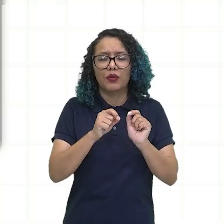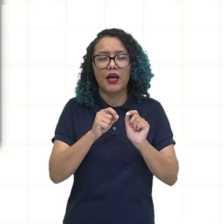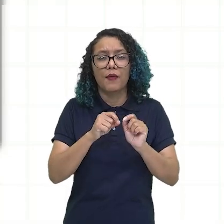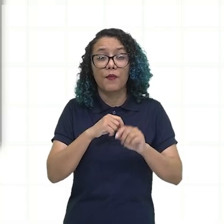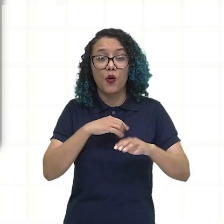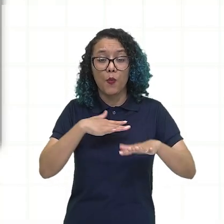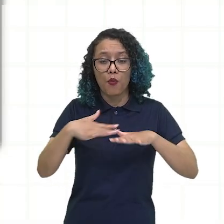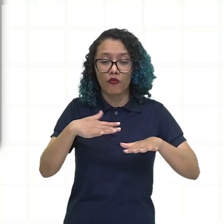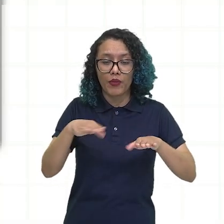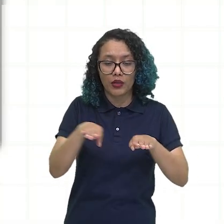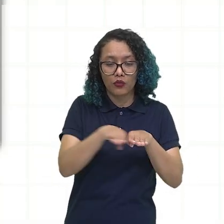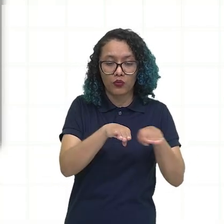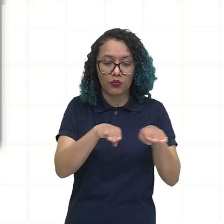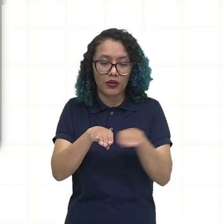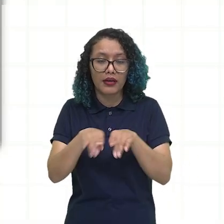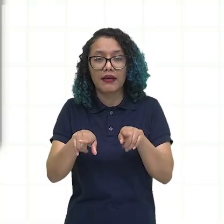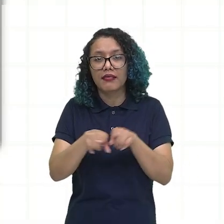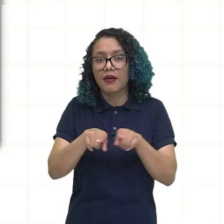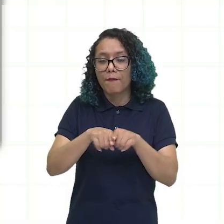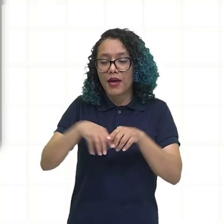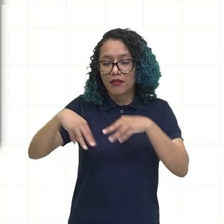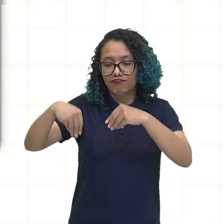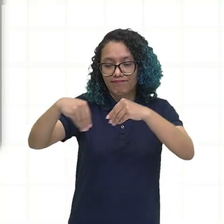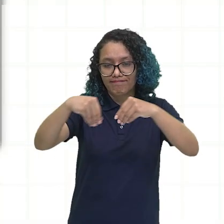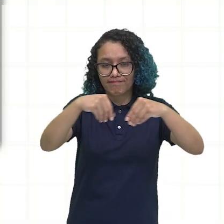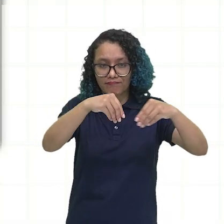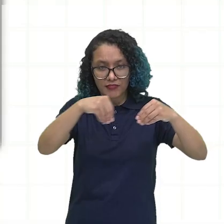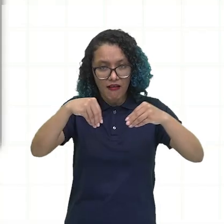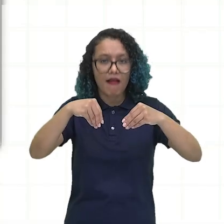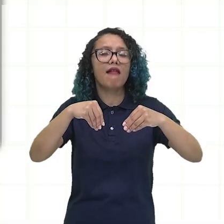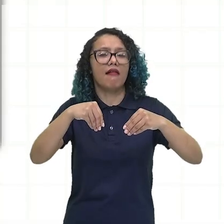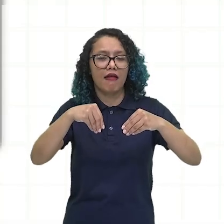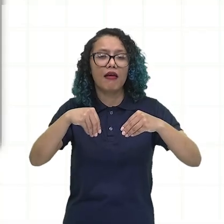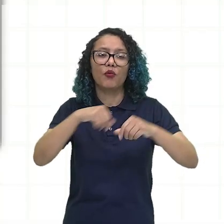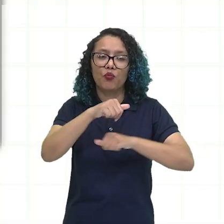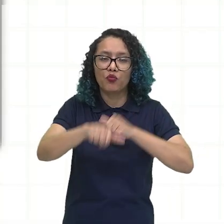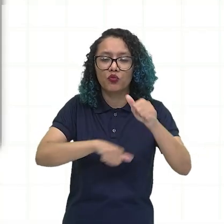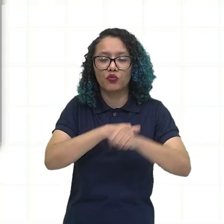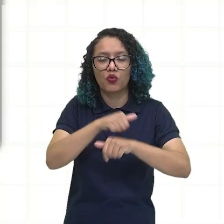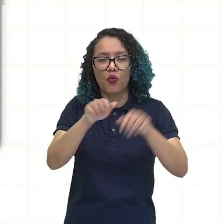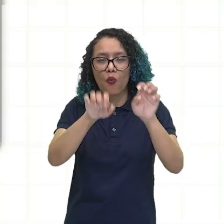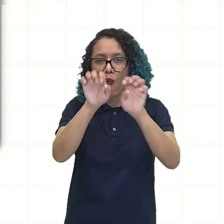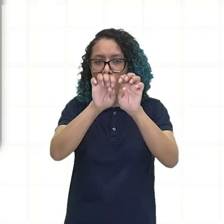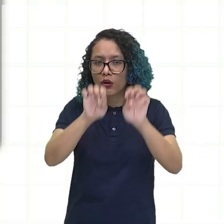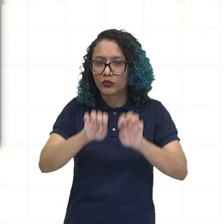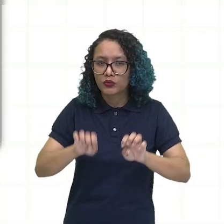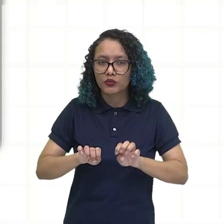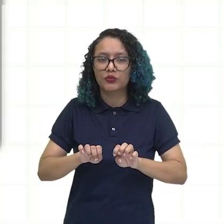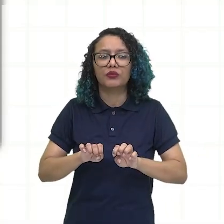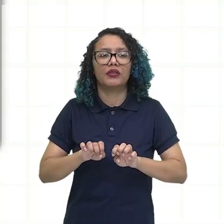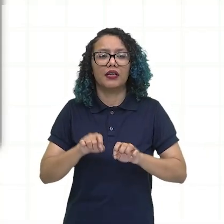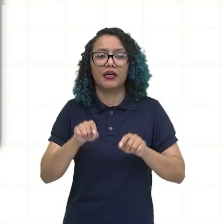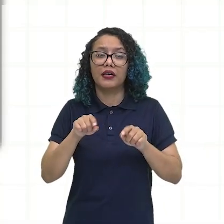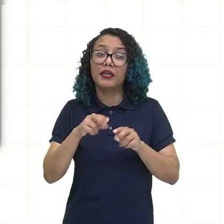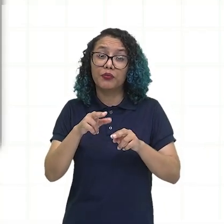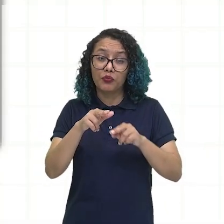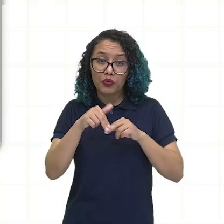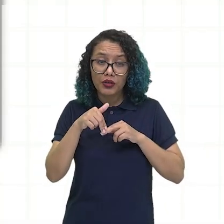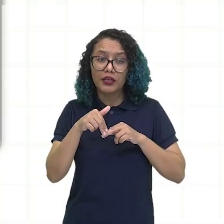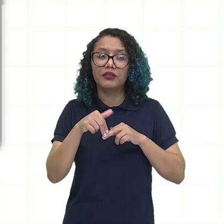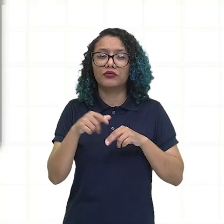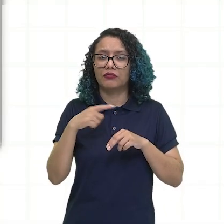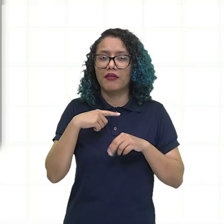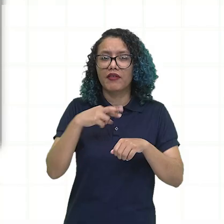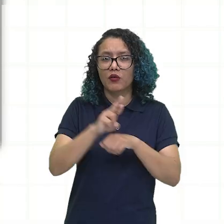e sedimentares que moldaram, né, a sua estrutura e tornaram rica em